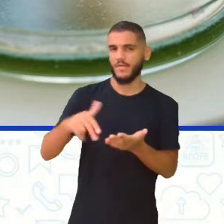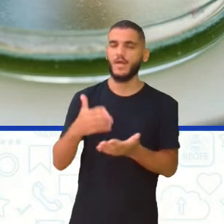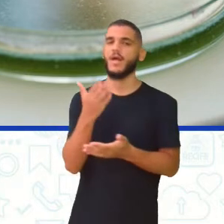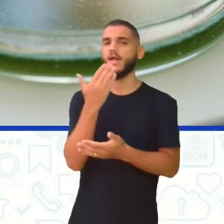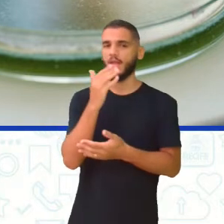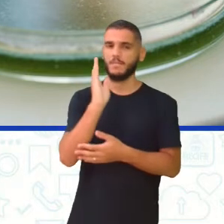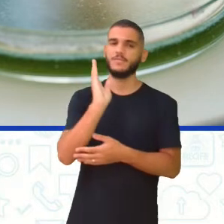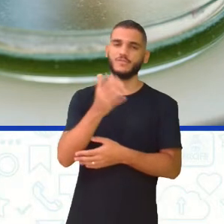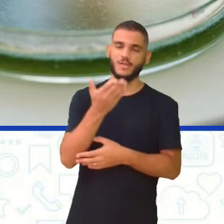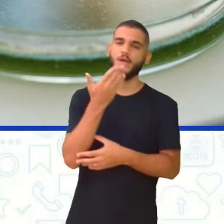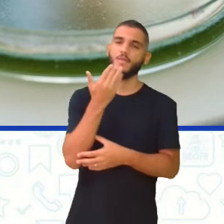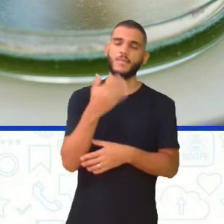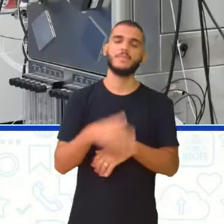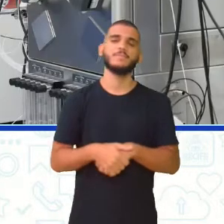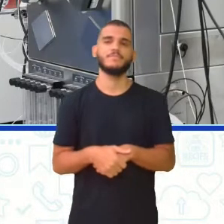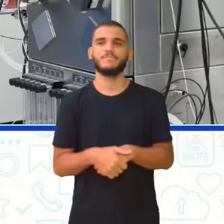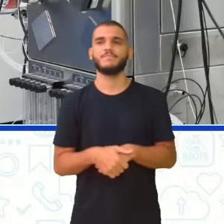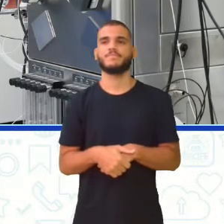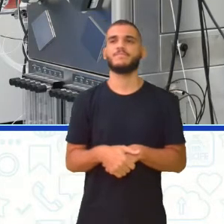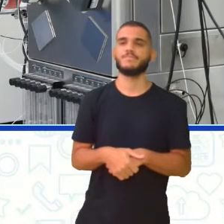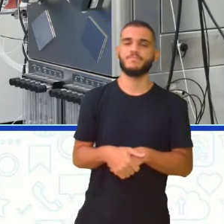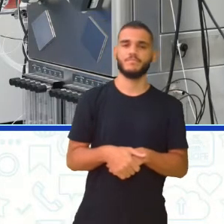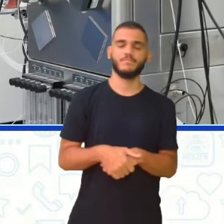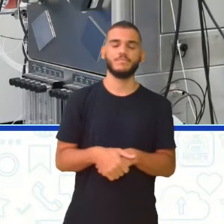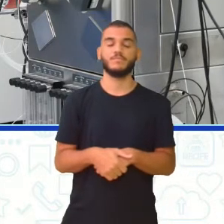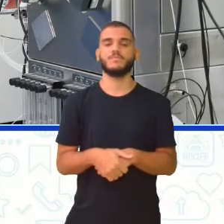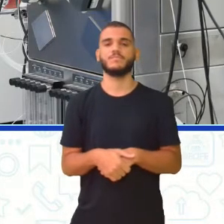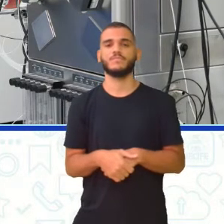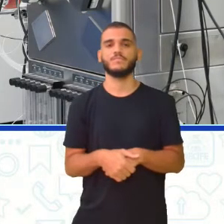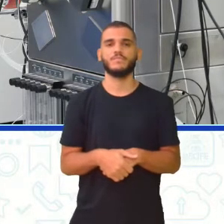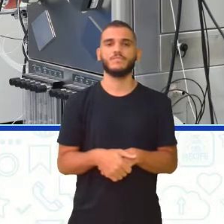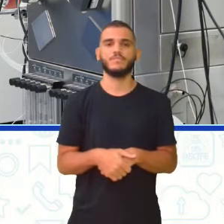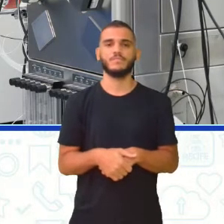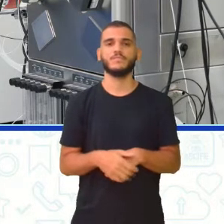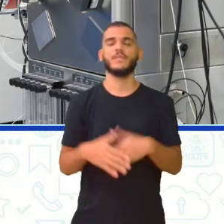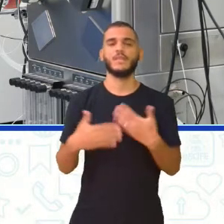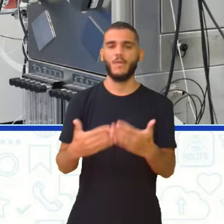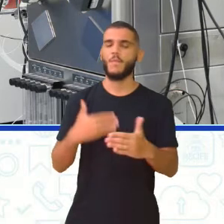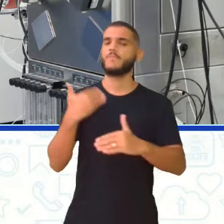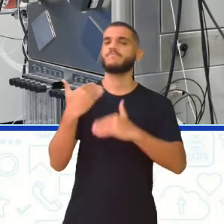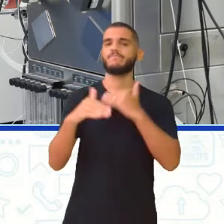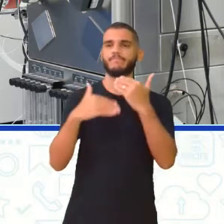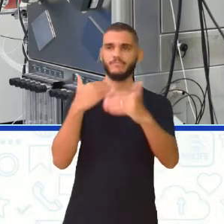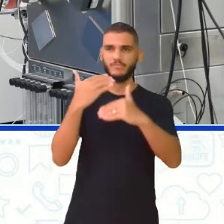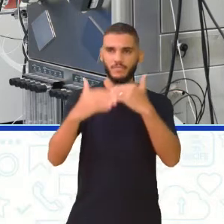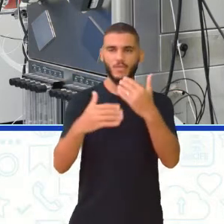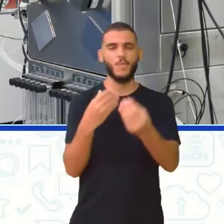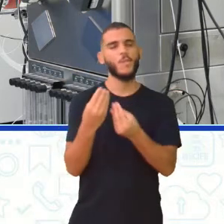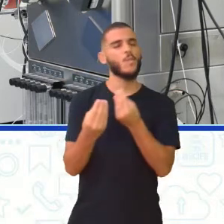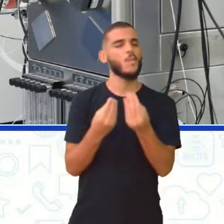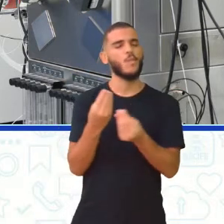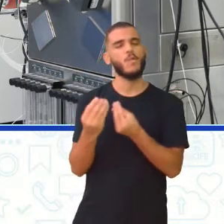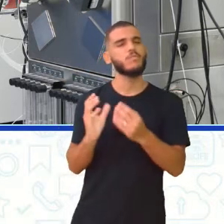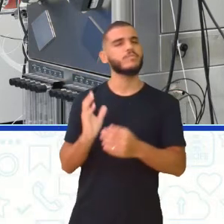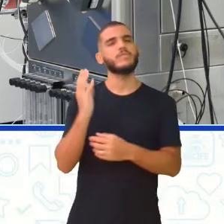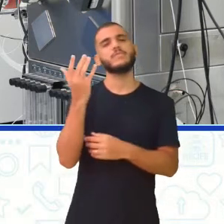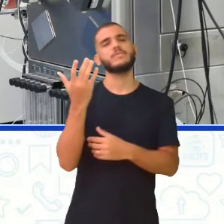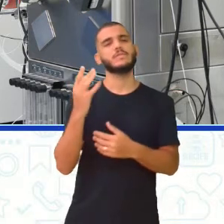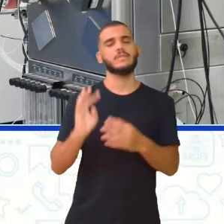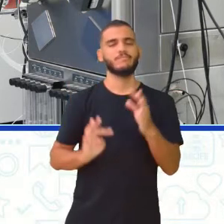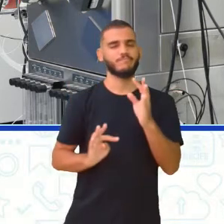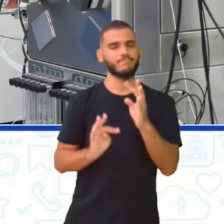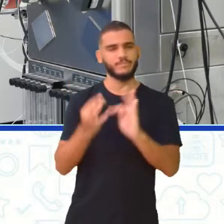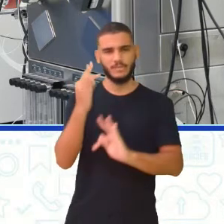nossa mesa. Continuando. Na evolução, né? Como é que é essa questão dessa evolução